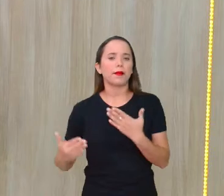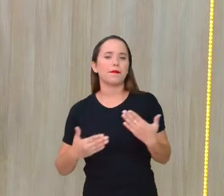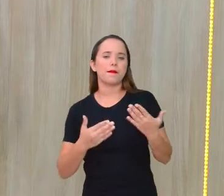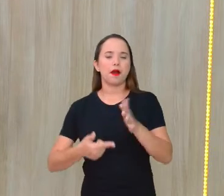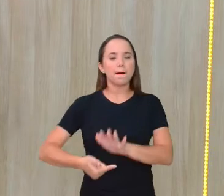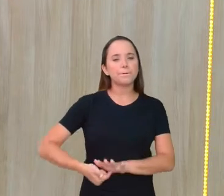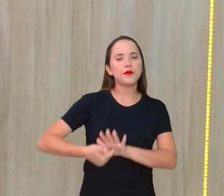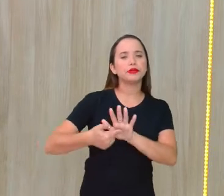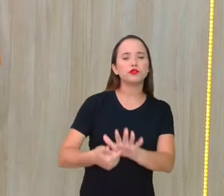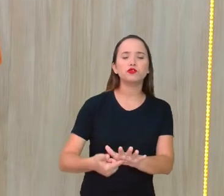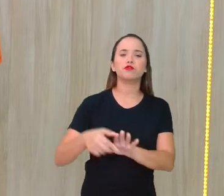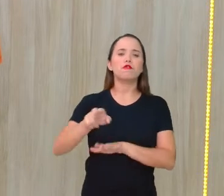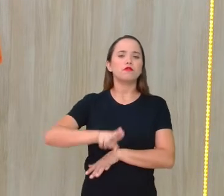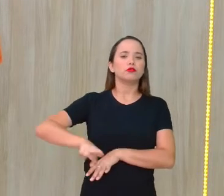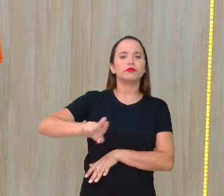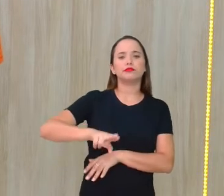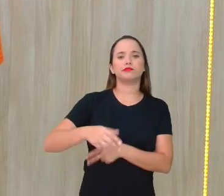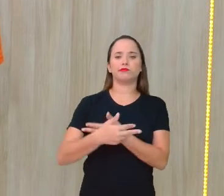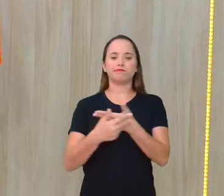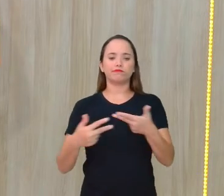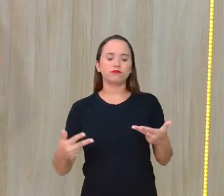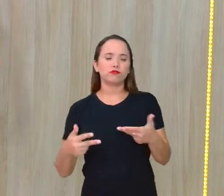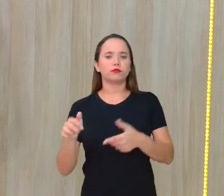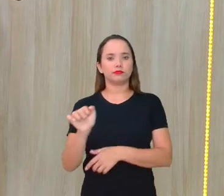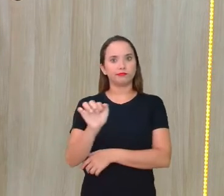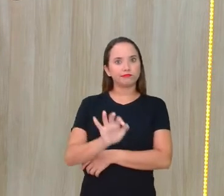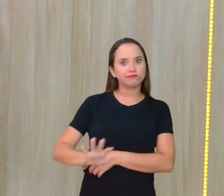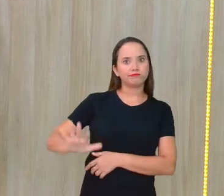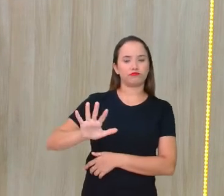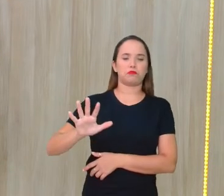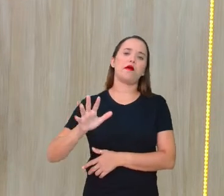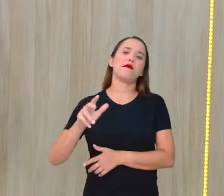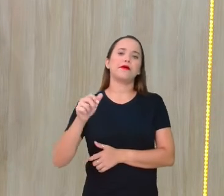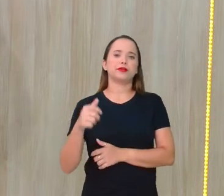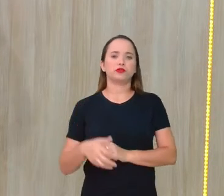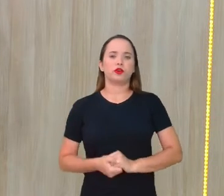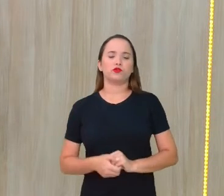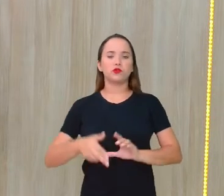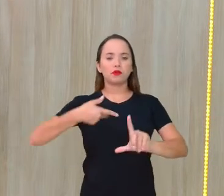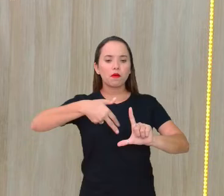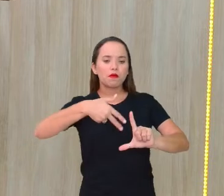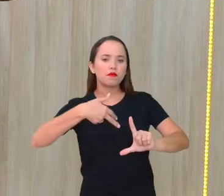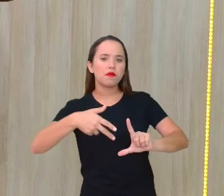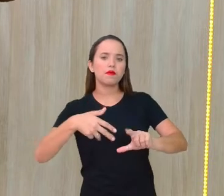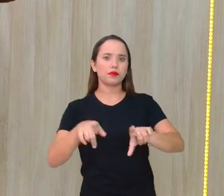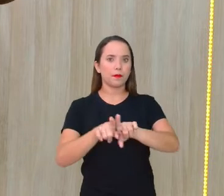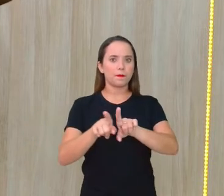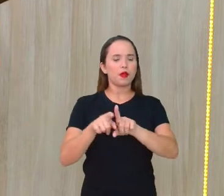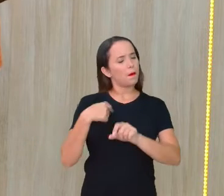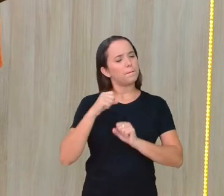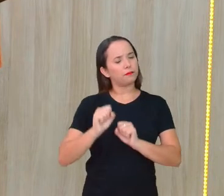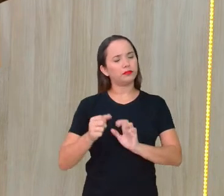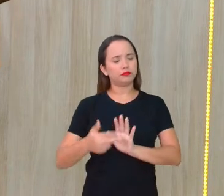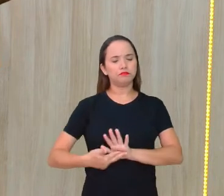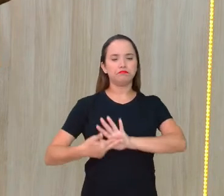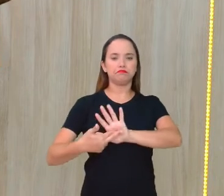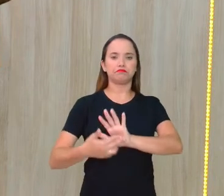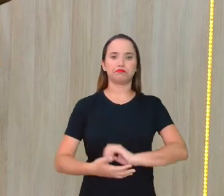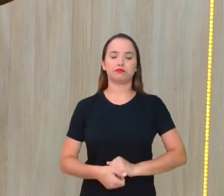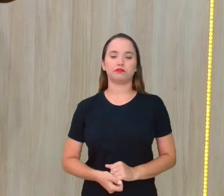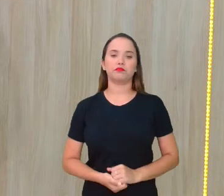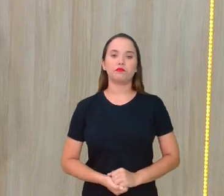mostrando, através de elementos gráficos, desenhos, né? Eu posso representar dessa forma. Eu também posso fazer